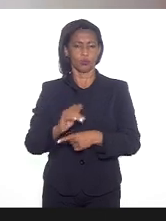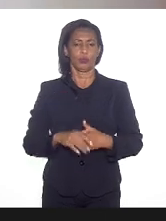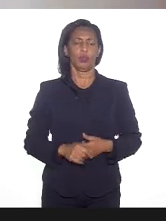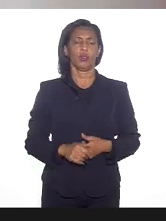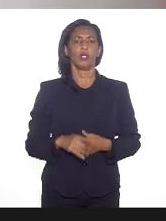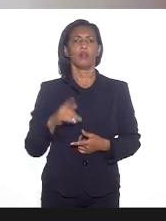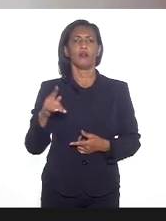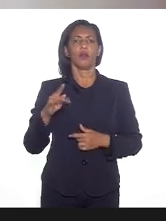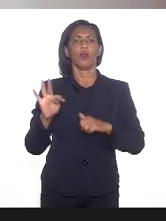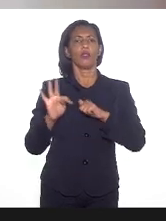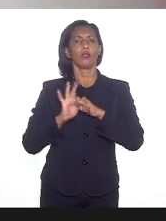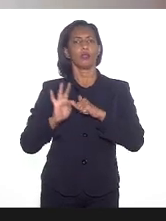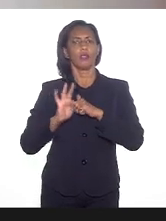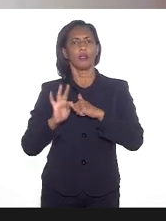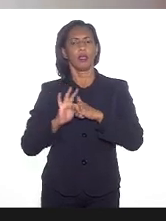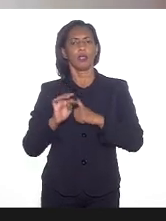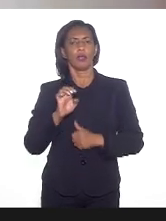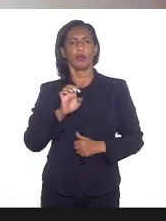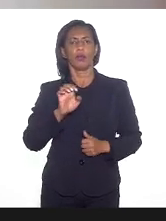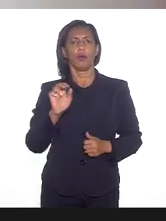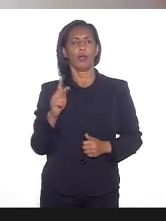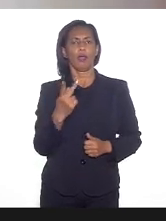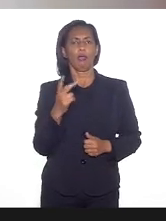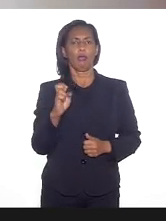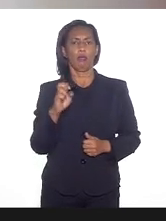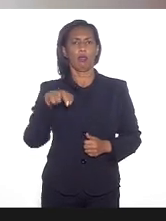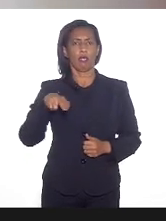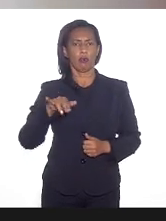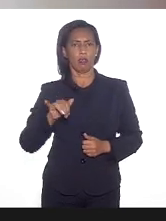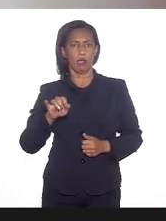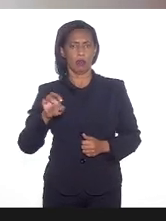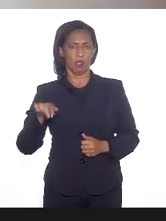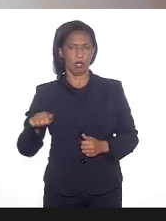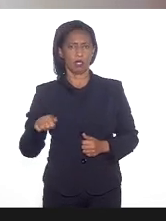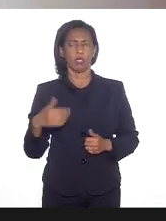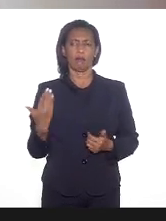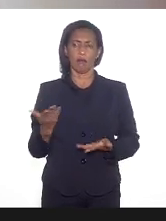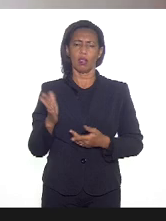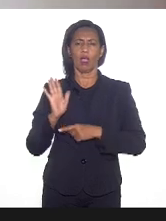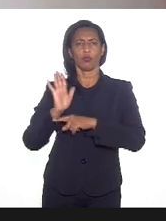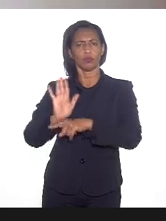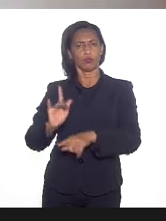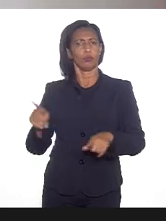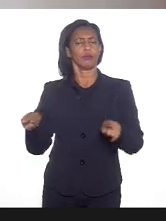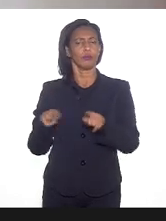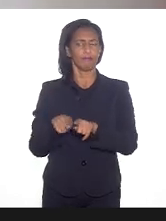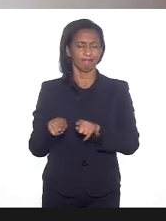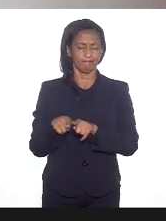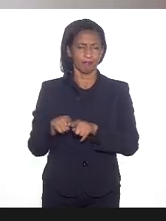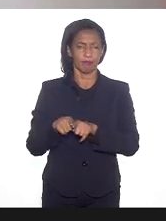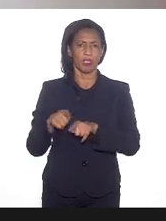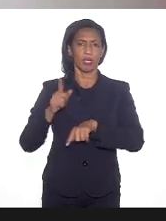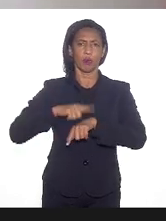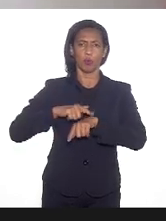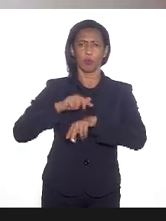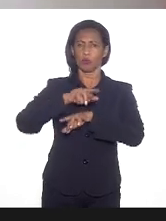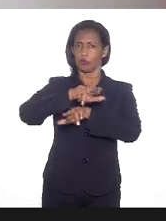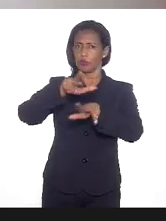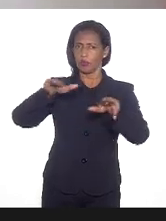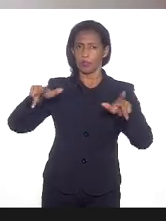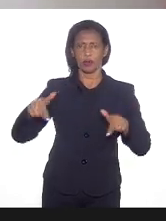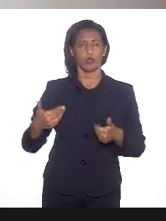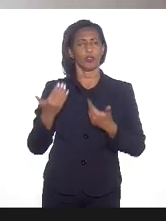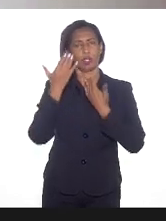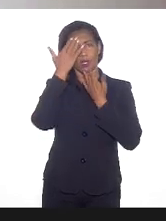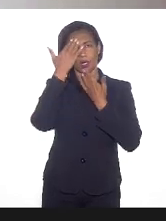o técnico Henrique Diniz, que contribuiu em diferentes momentos com a nossa CPI. Eu quero agradecer também